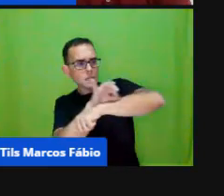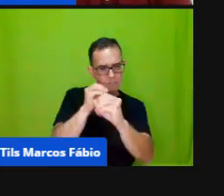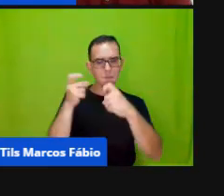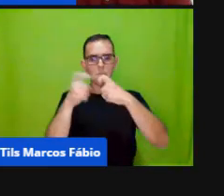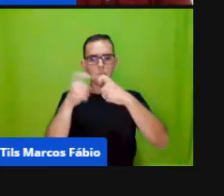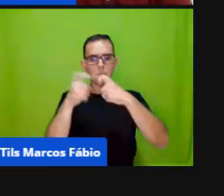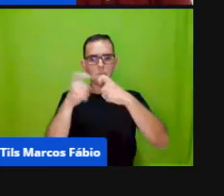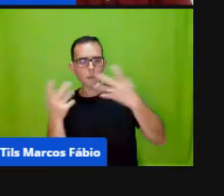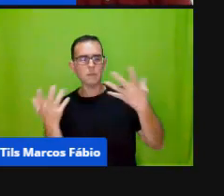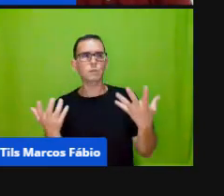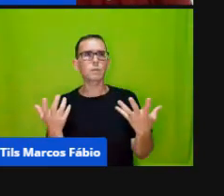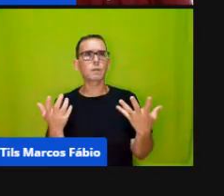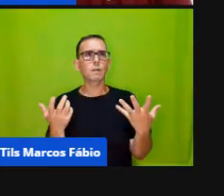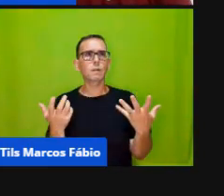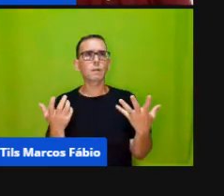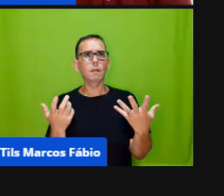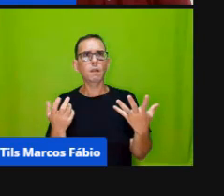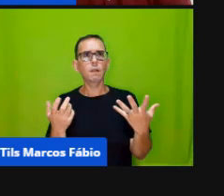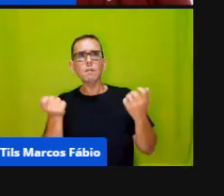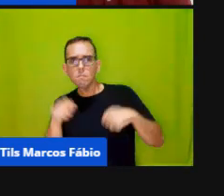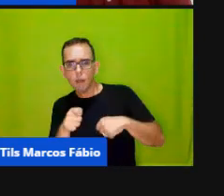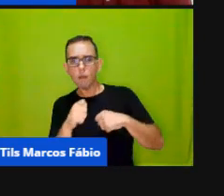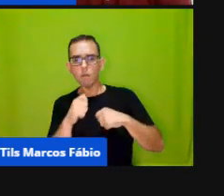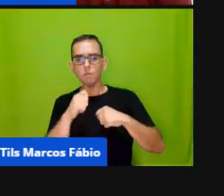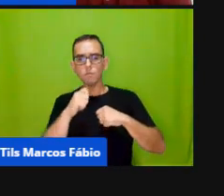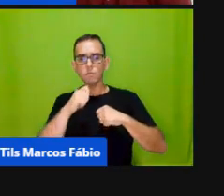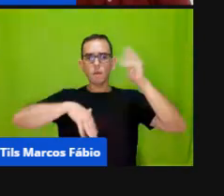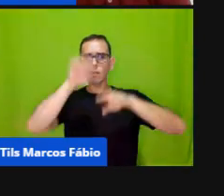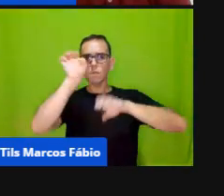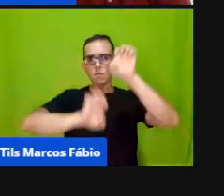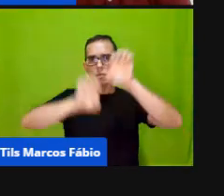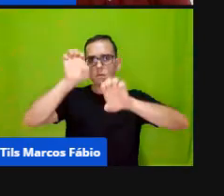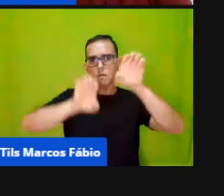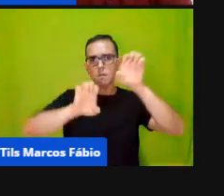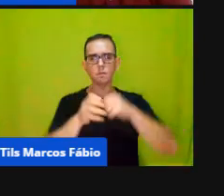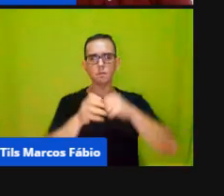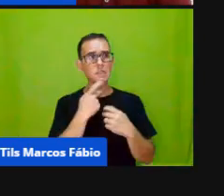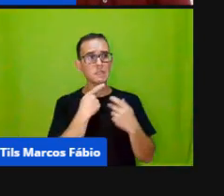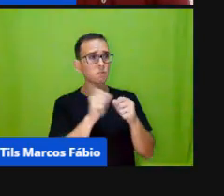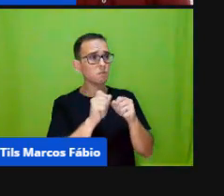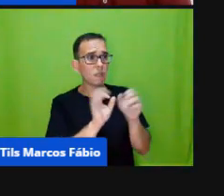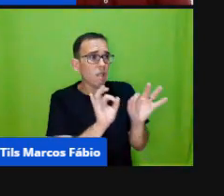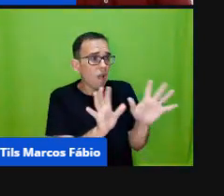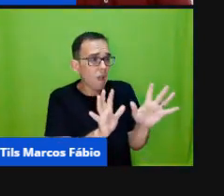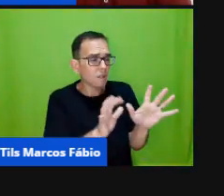médica, se ela virar empresária, se ela não virar nada,